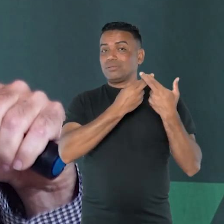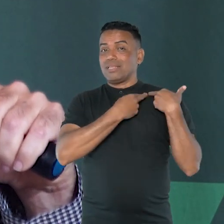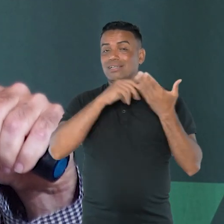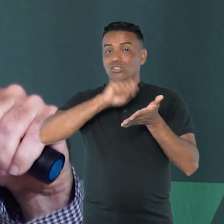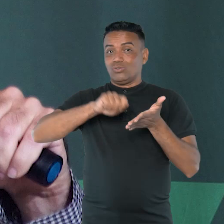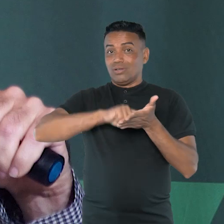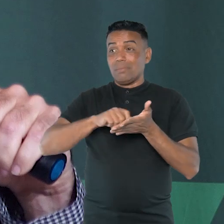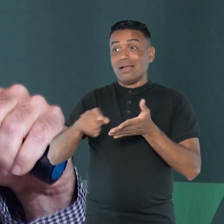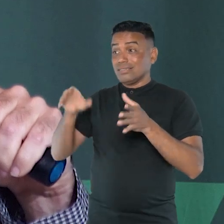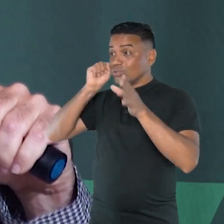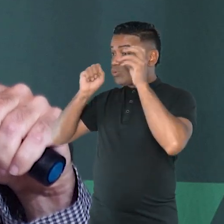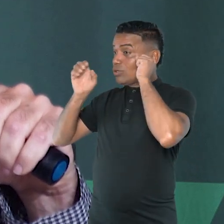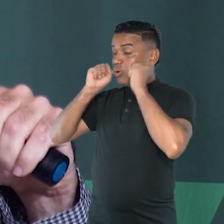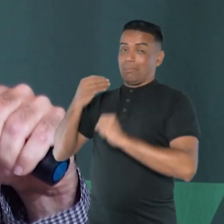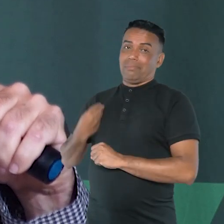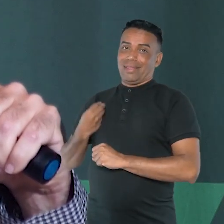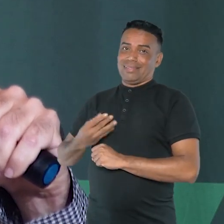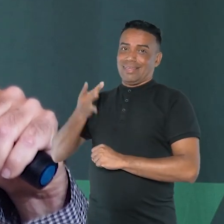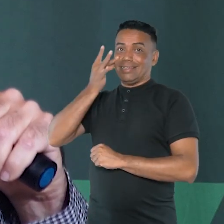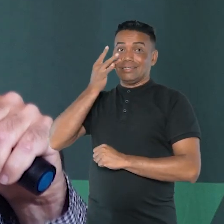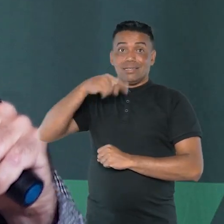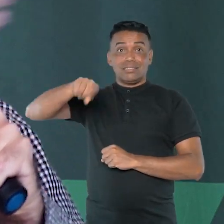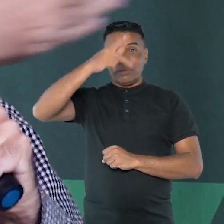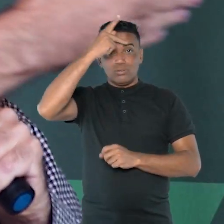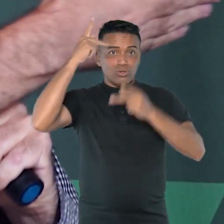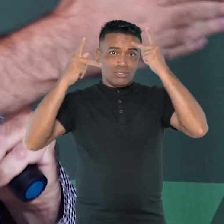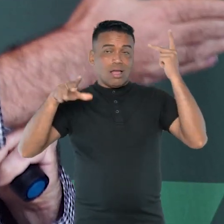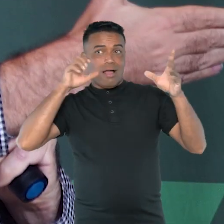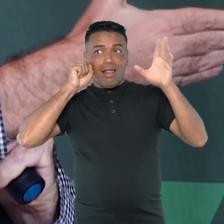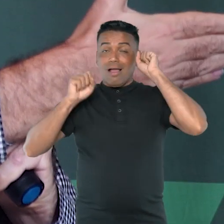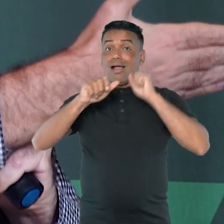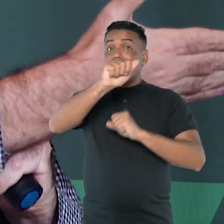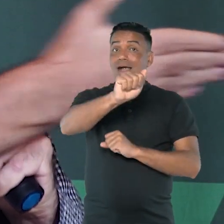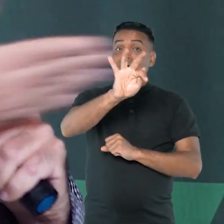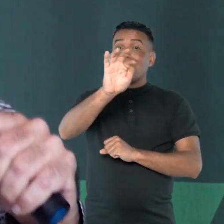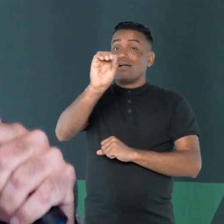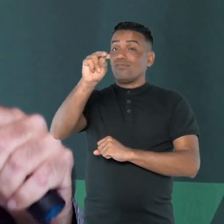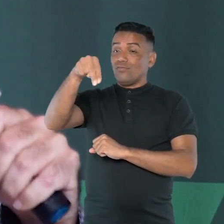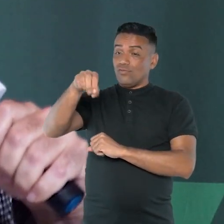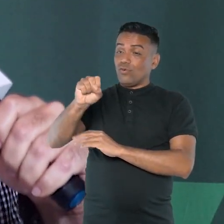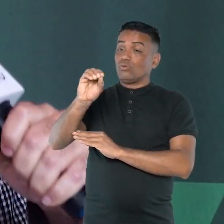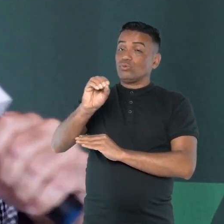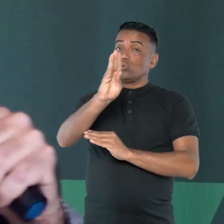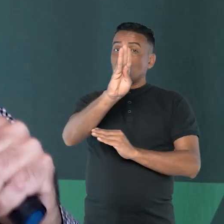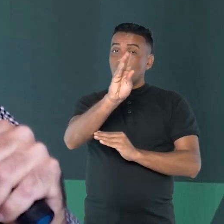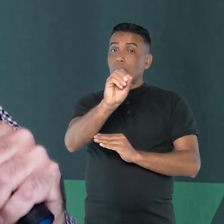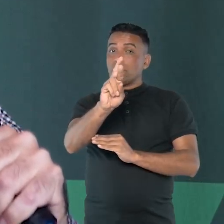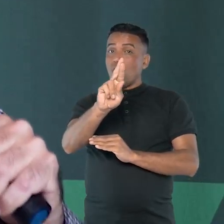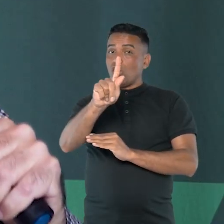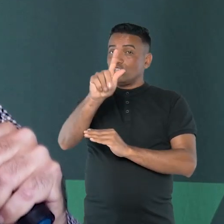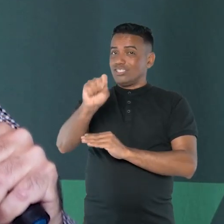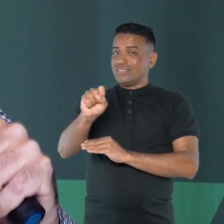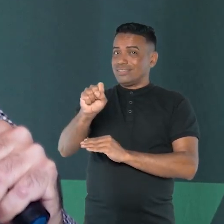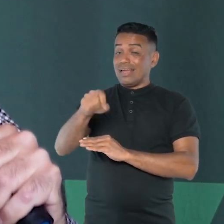de escrevedor, porque o escutador está presente nessa sala. Nenhuma pessoa escutou tantas histórias como Afonso Borges.